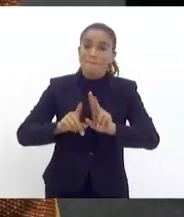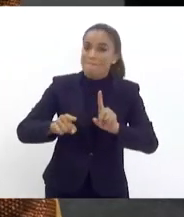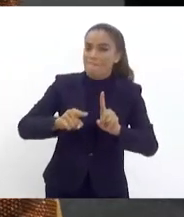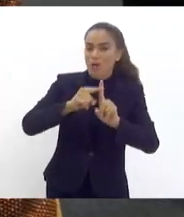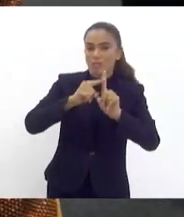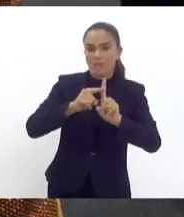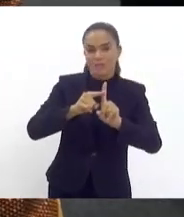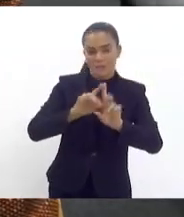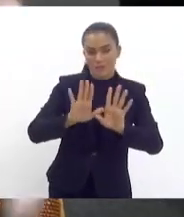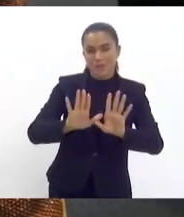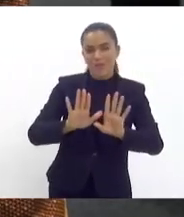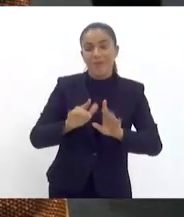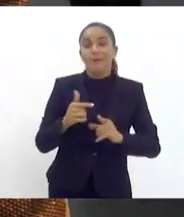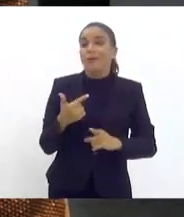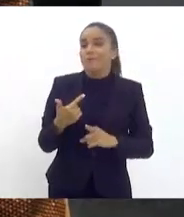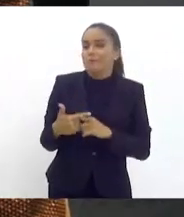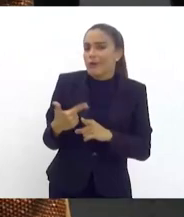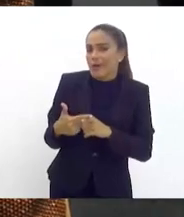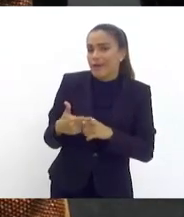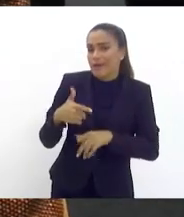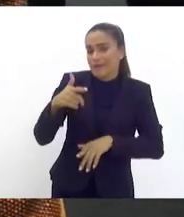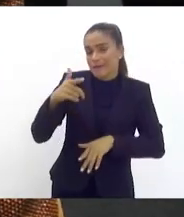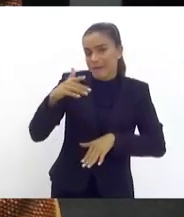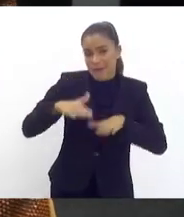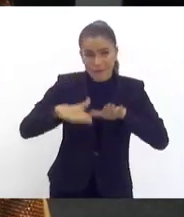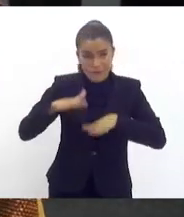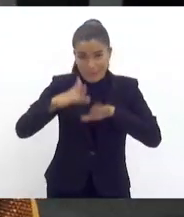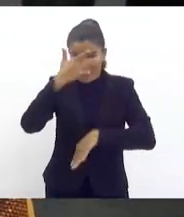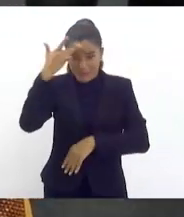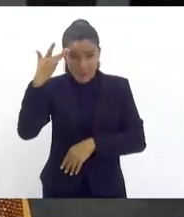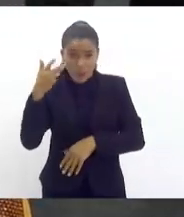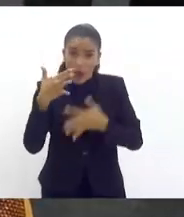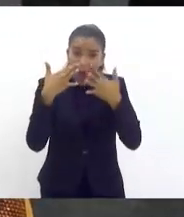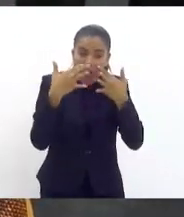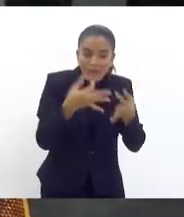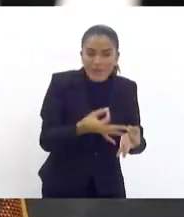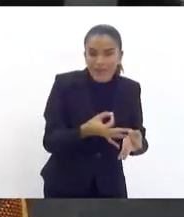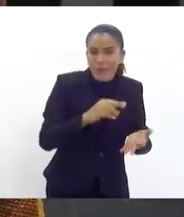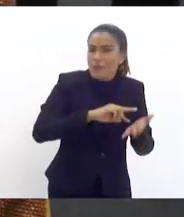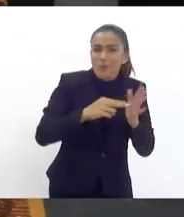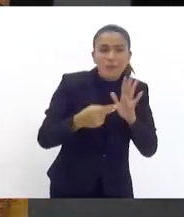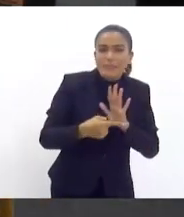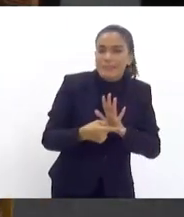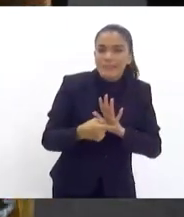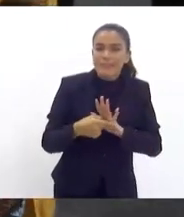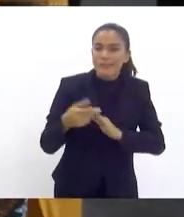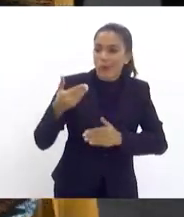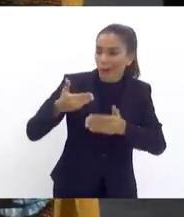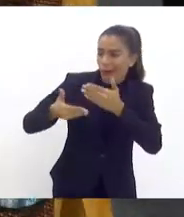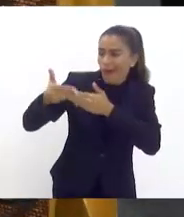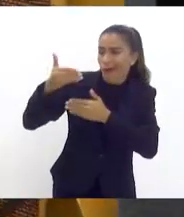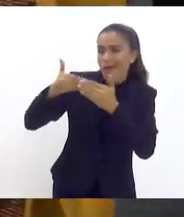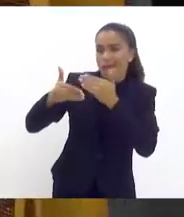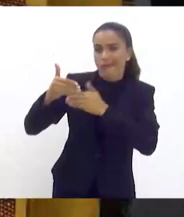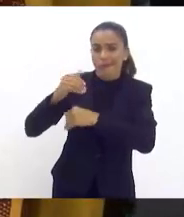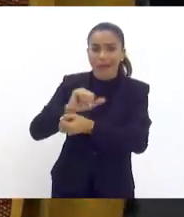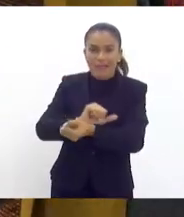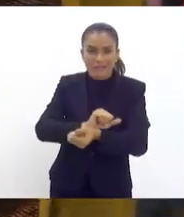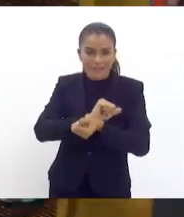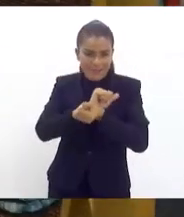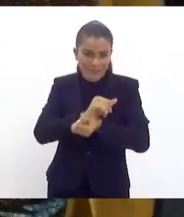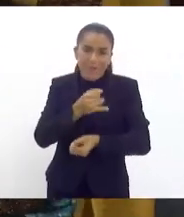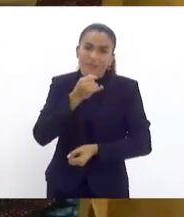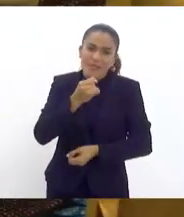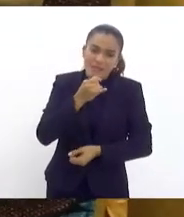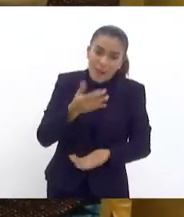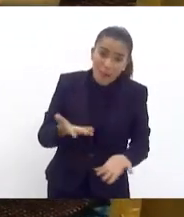Brasil. E talvez as pessoas não estejam atentas ao que significou esse fato, né? Esse